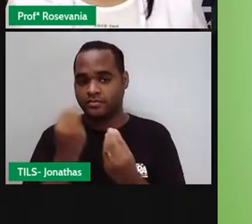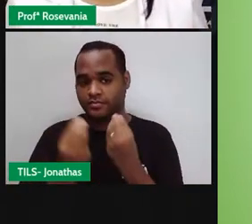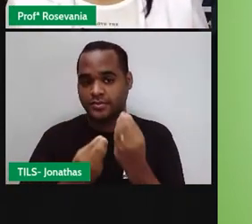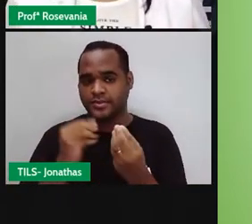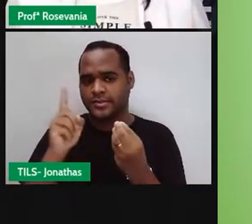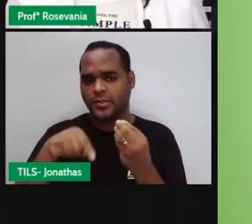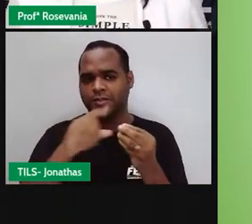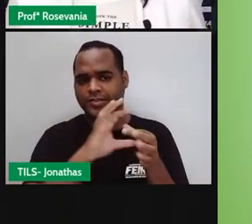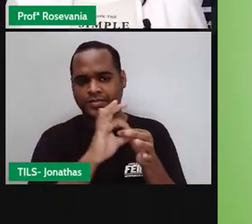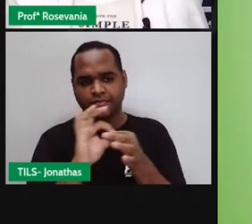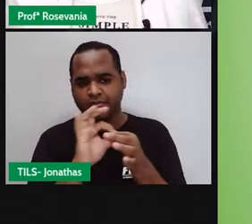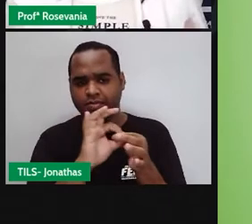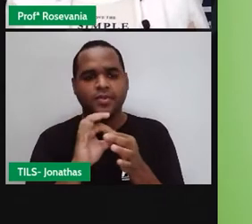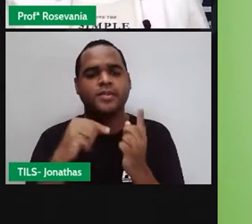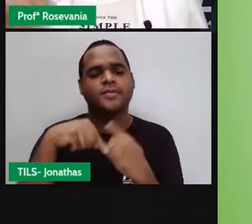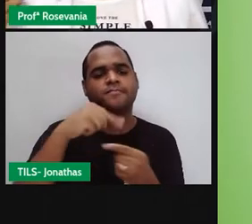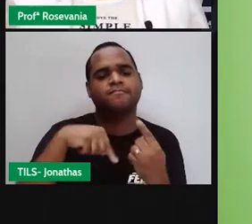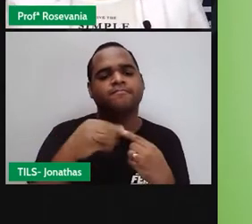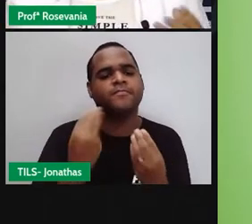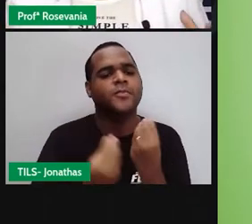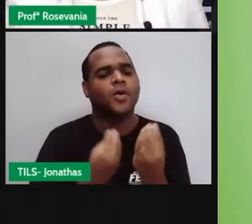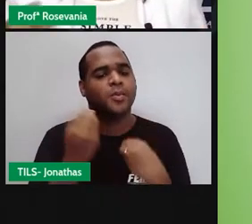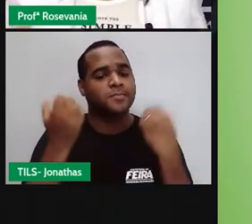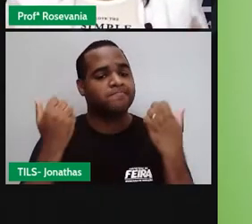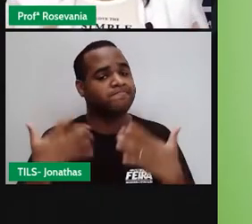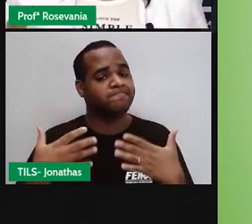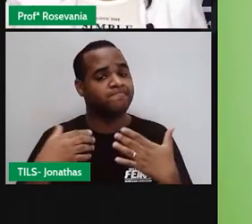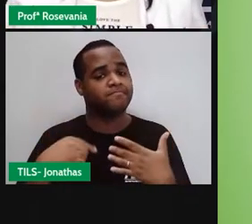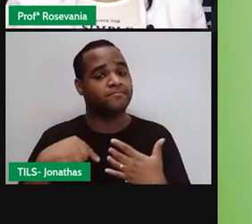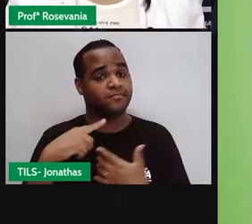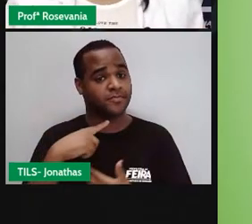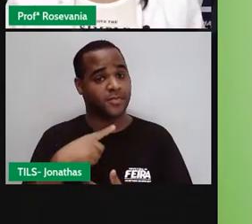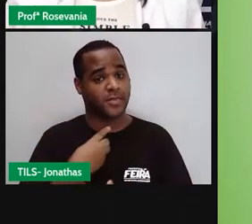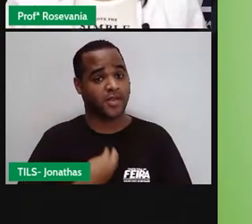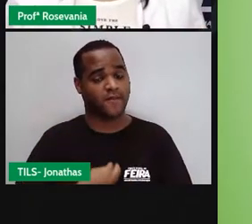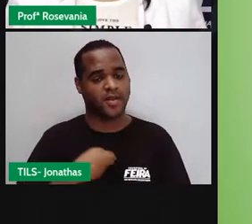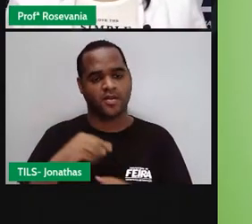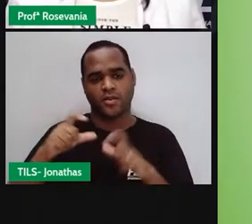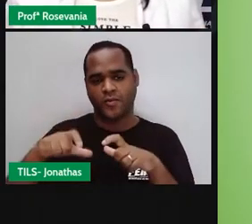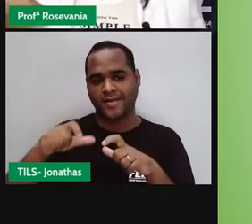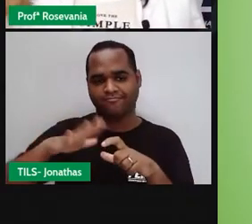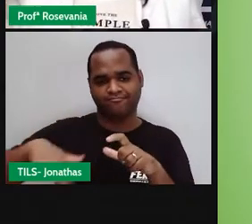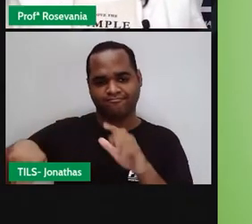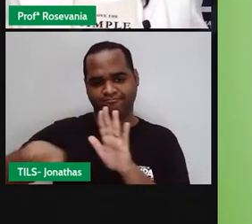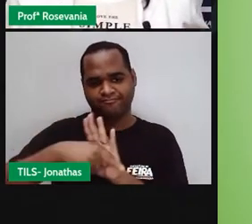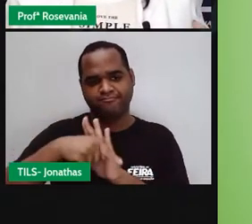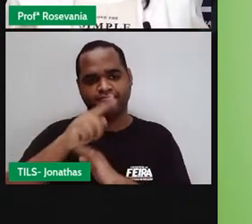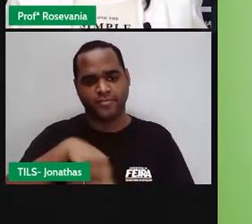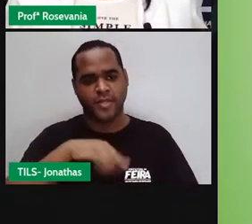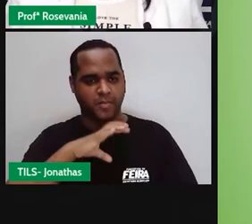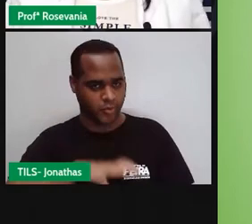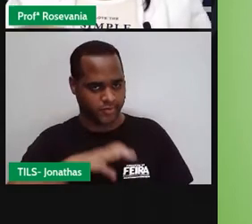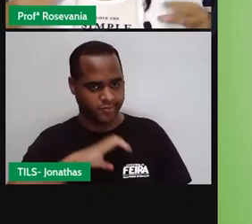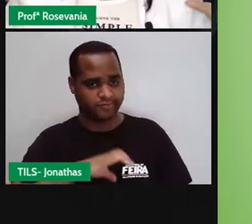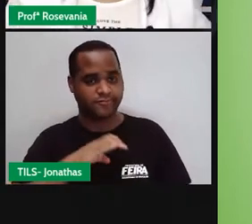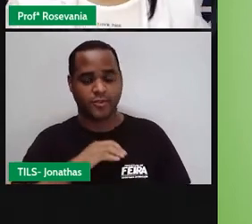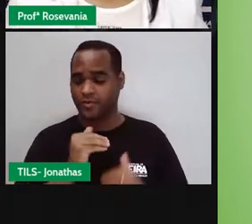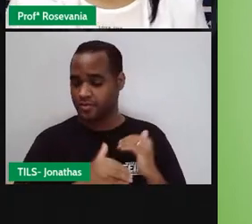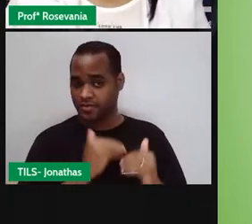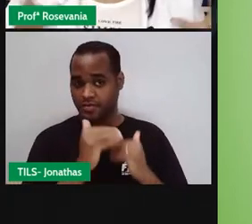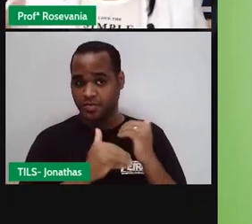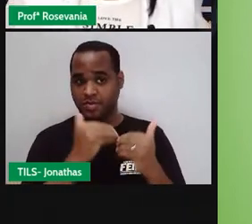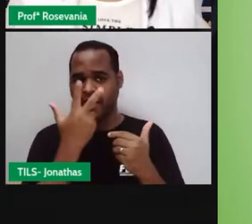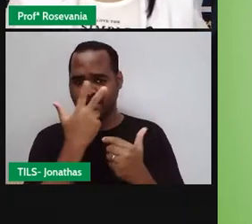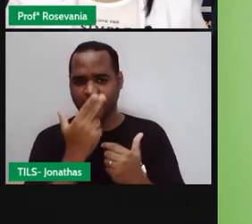muito ligado nisso, né? Até porque a gente era ainda colônia, né, de Portugal. Nosso processo era